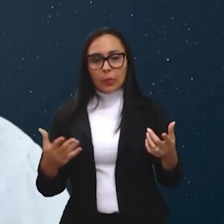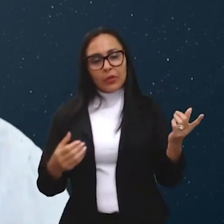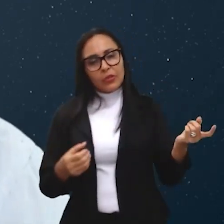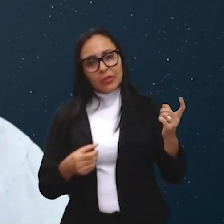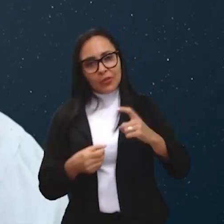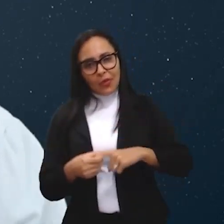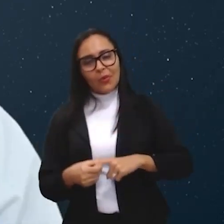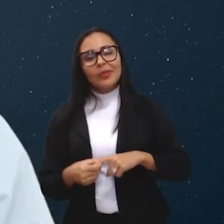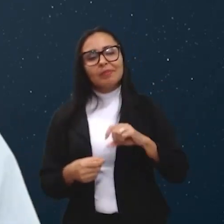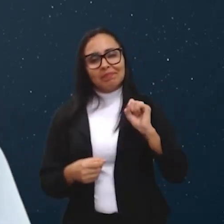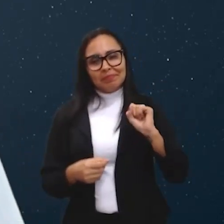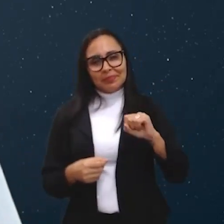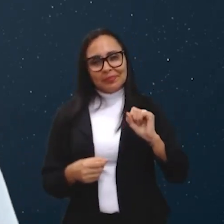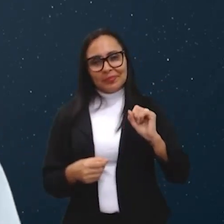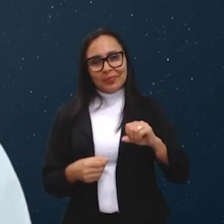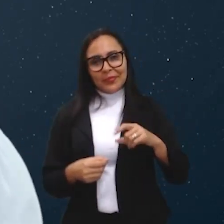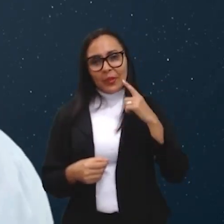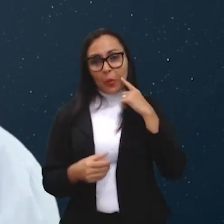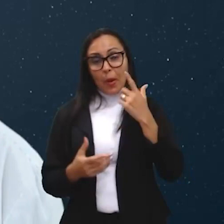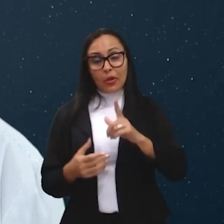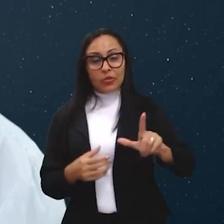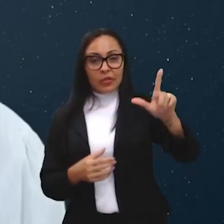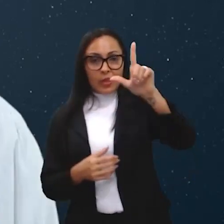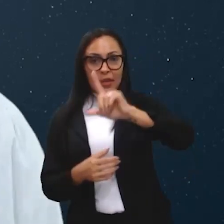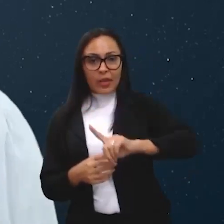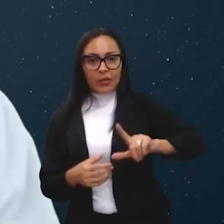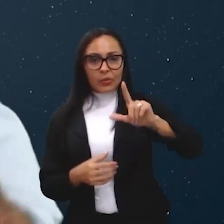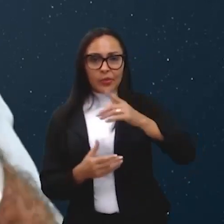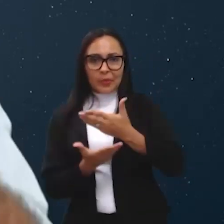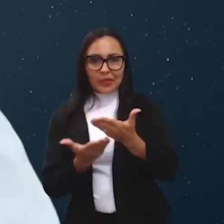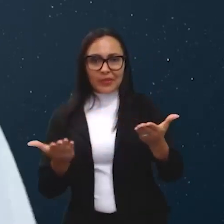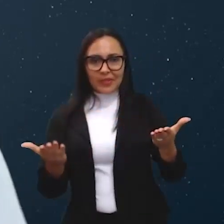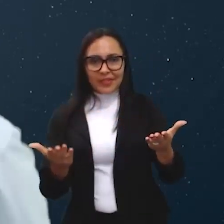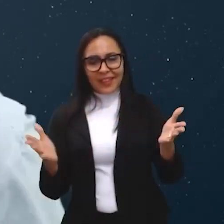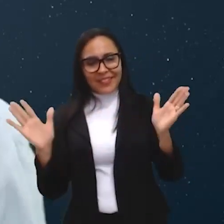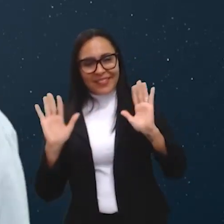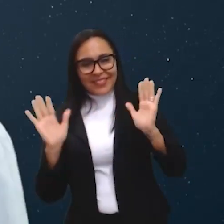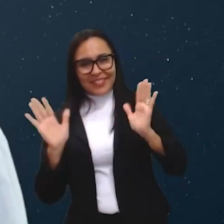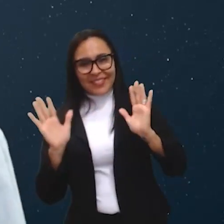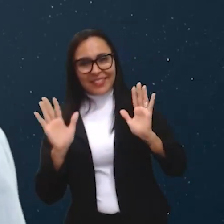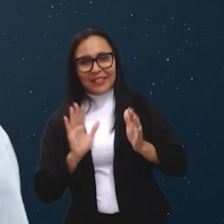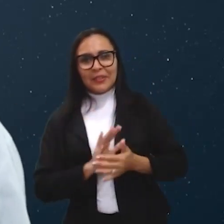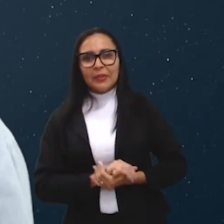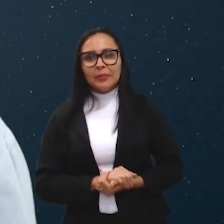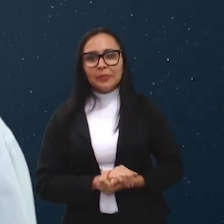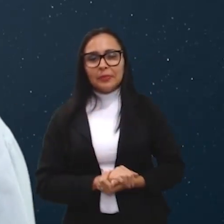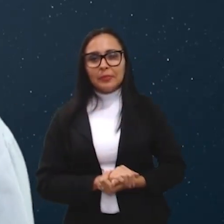hein? A gente volta com mais literatura e com mais vanguarda para vocês. Até a próxima aula.